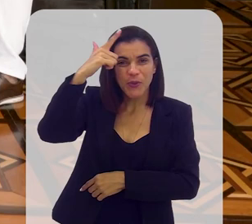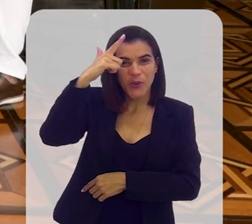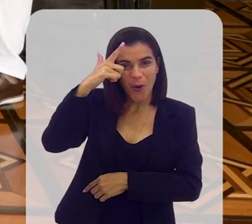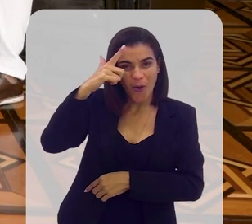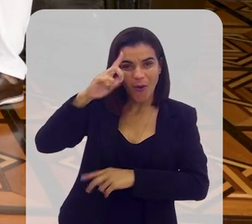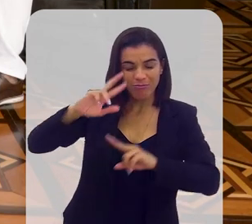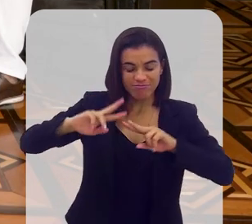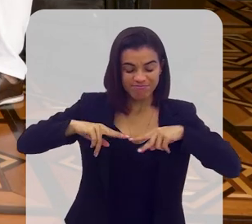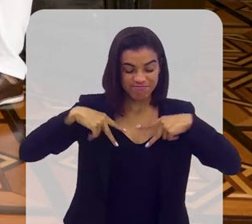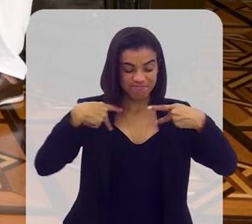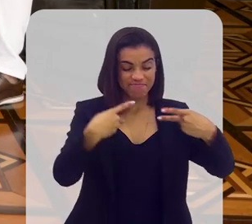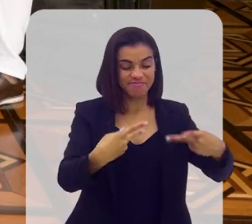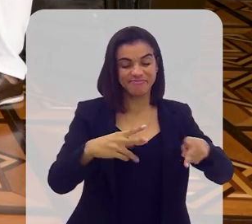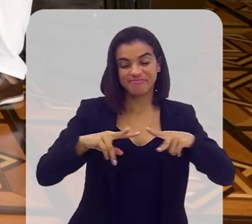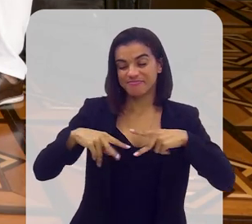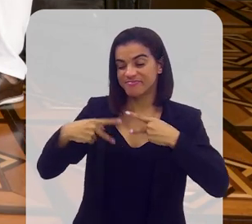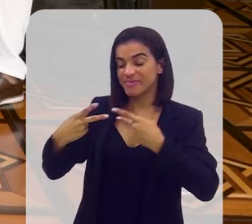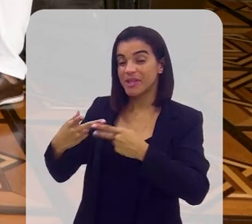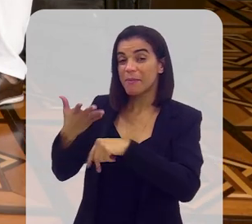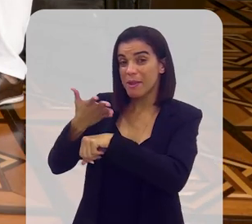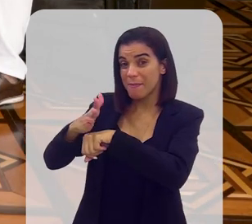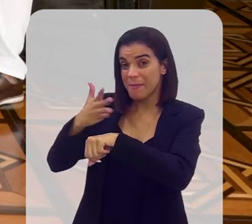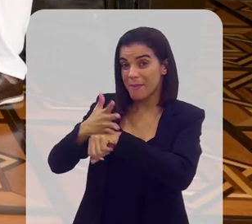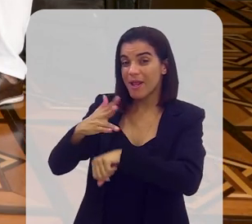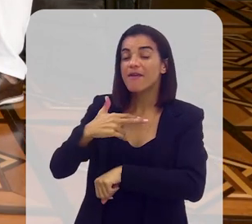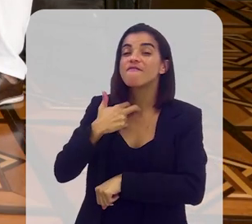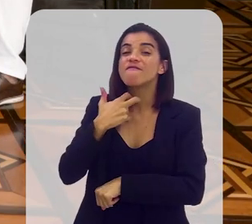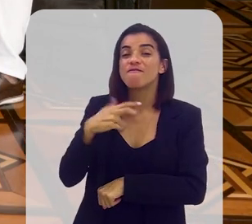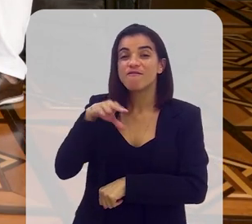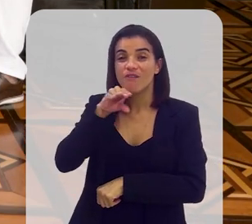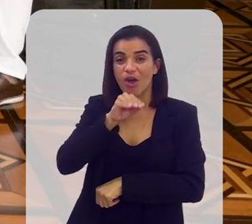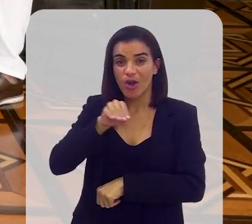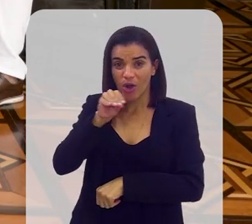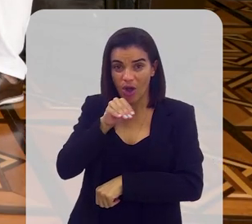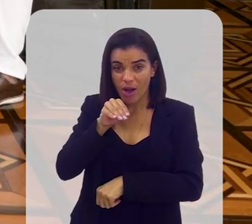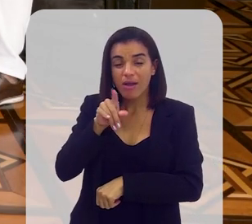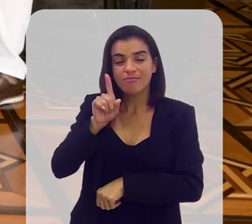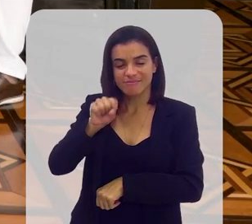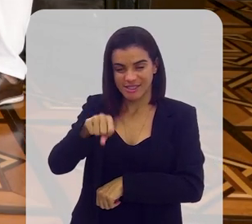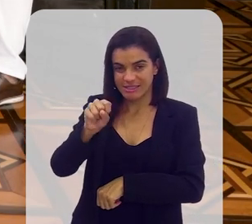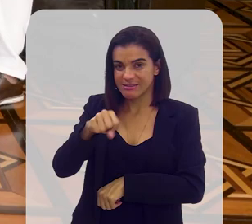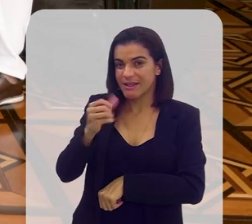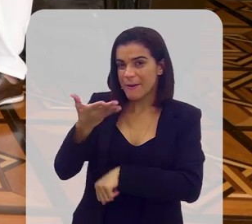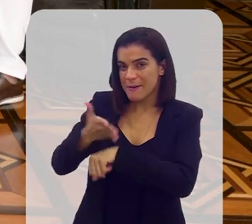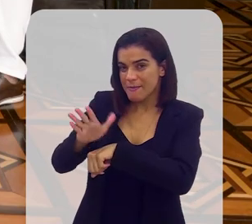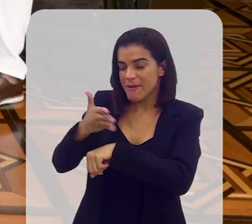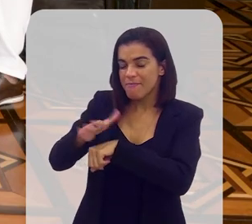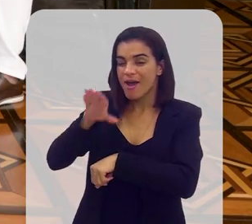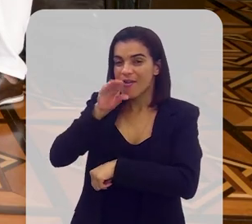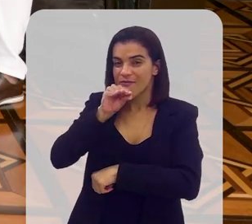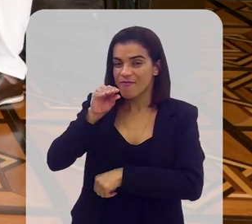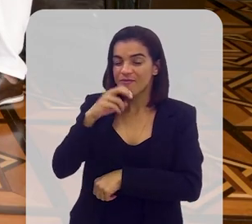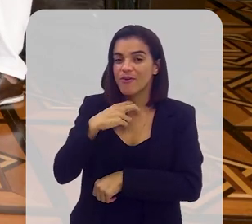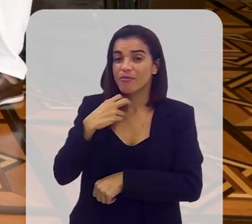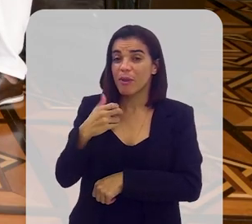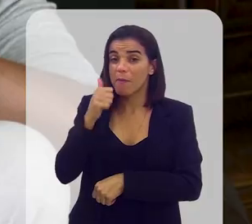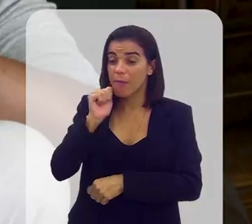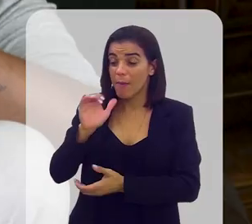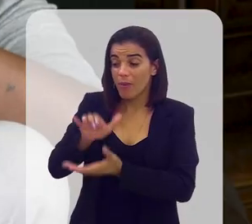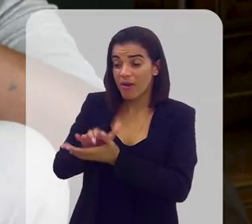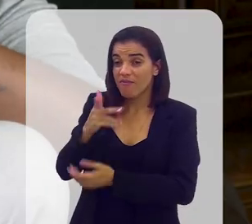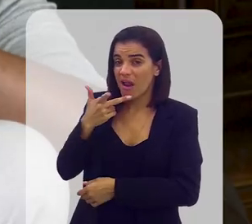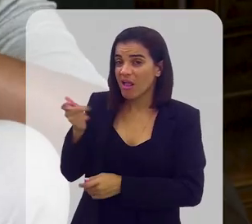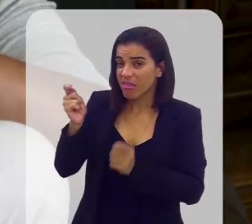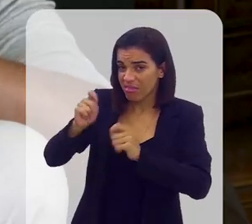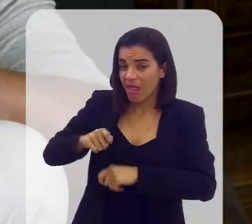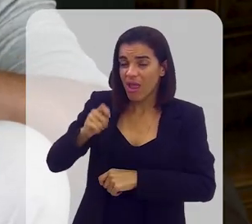fluir, isso, passando para outras pessoas. Como preparadora vocal. Ah, também. É? Você também é preparadora sim, vocal? Sim, sim. A minha mulher diz que eu ainda